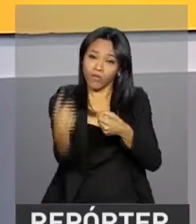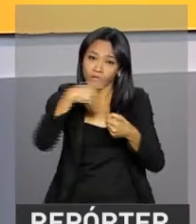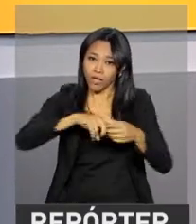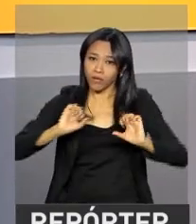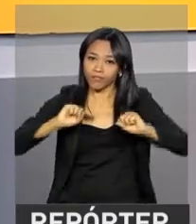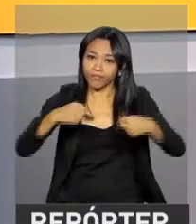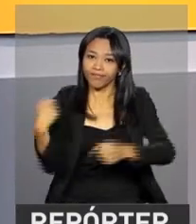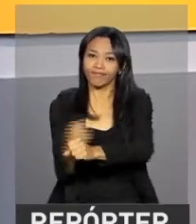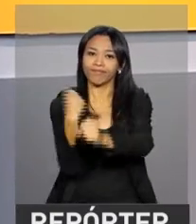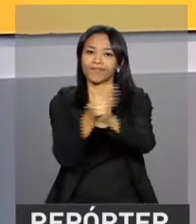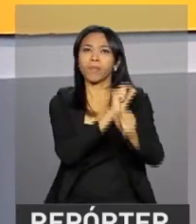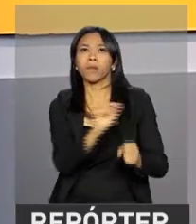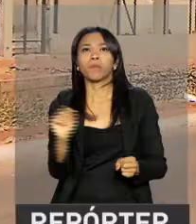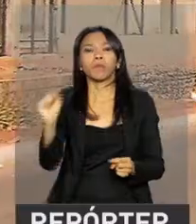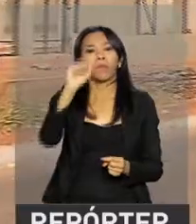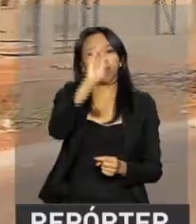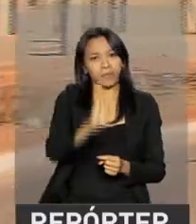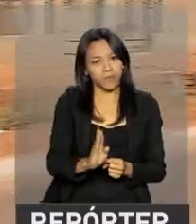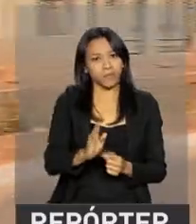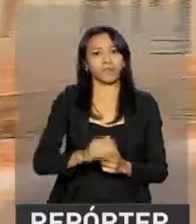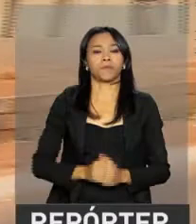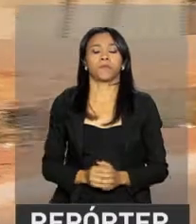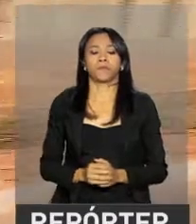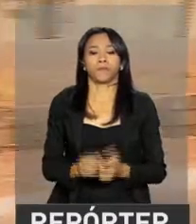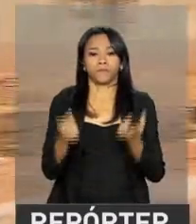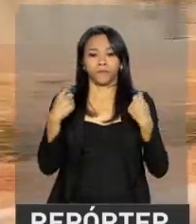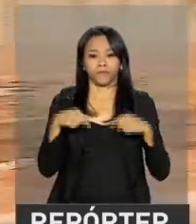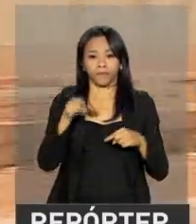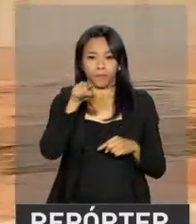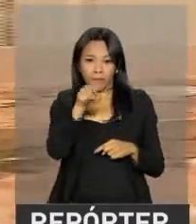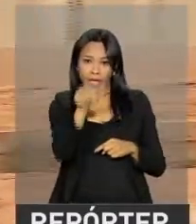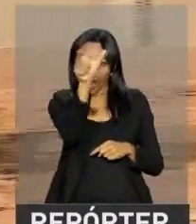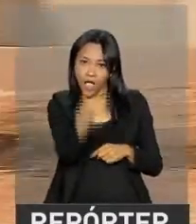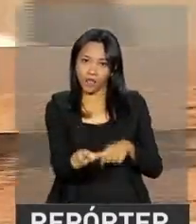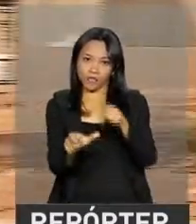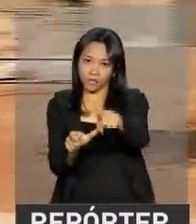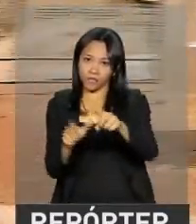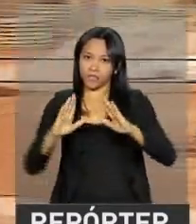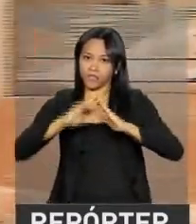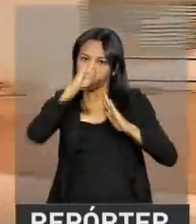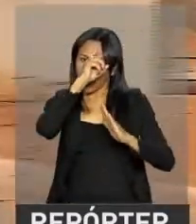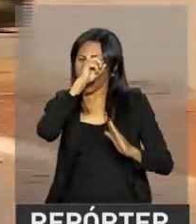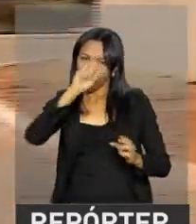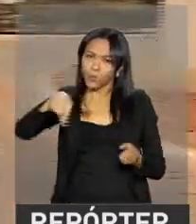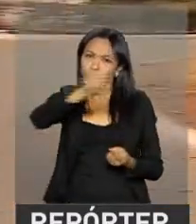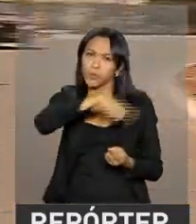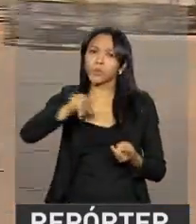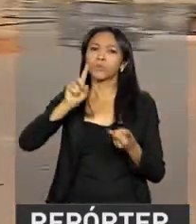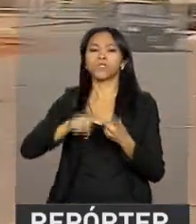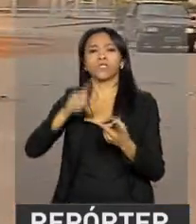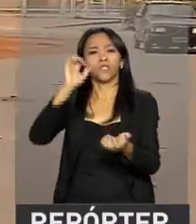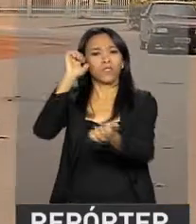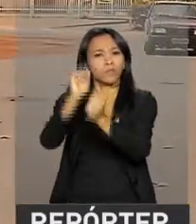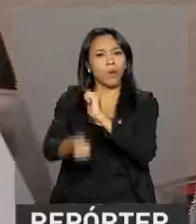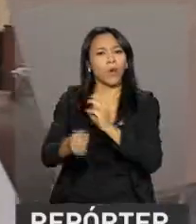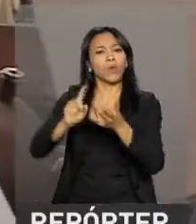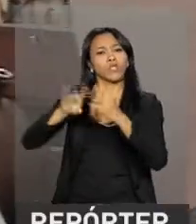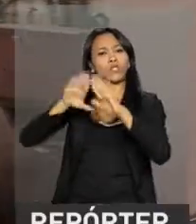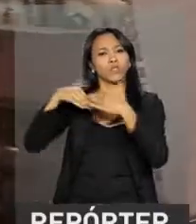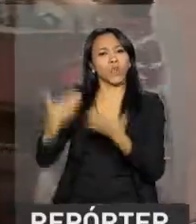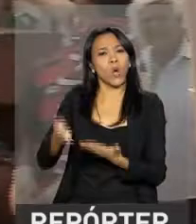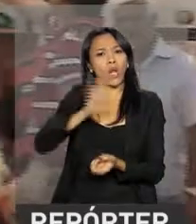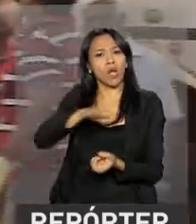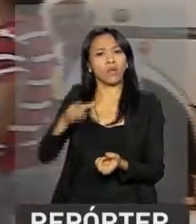todo o brasil unidades básicas de saúde centro de iniciação ao esporte creches